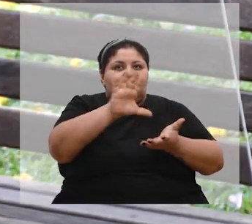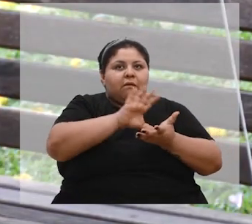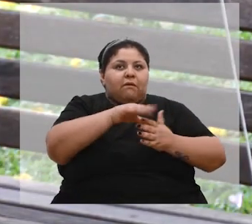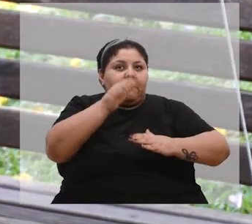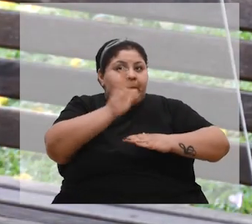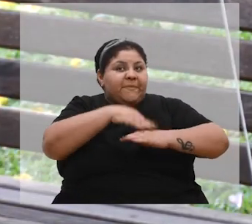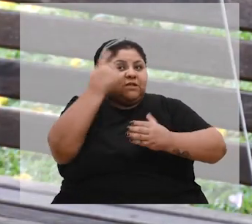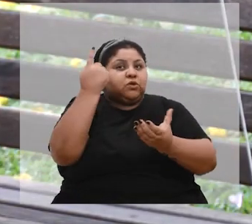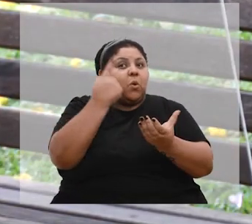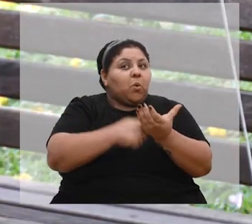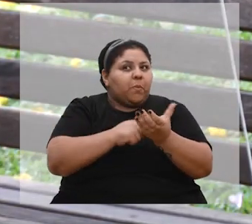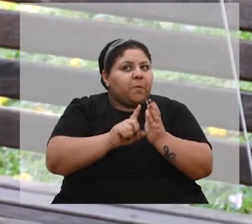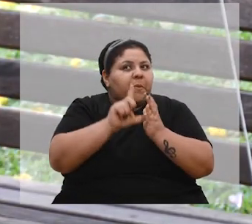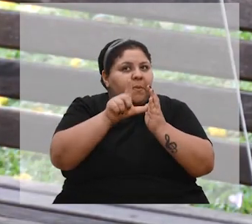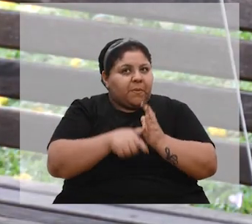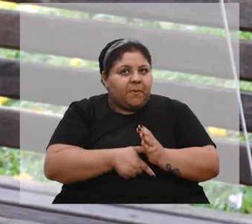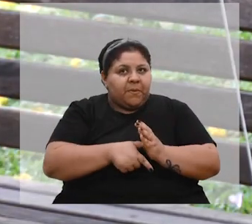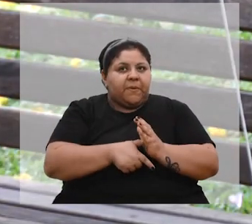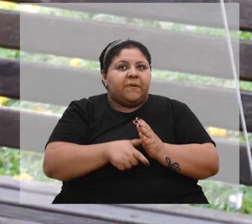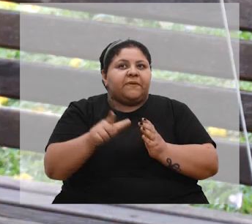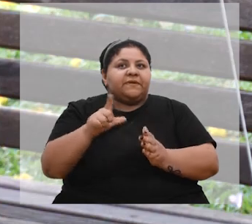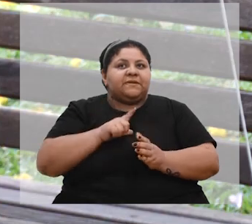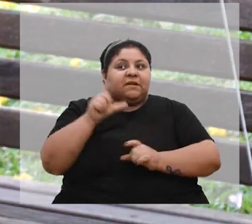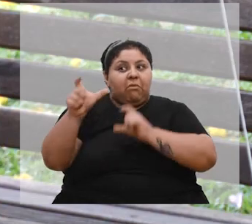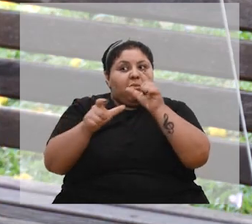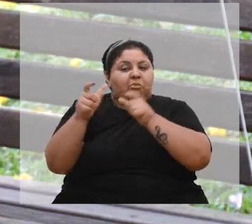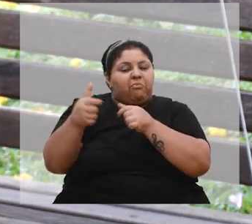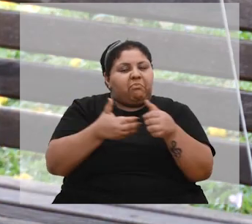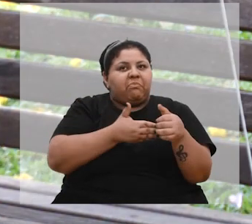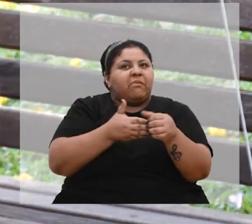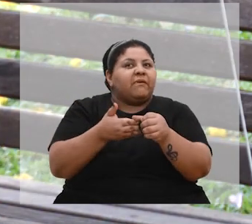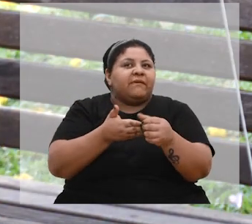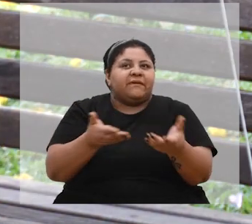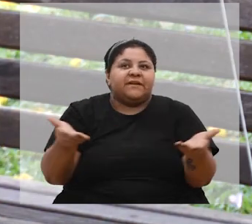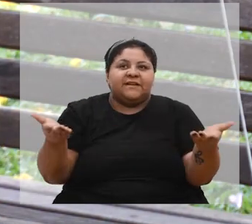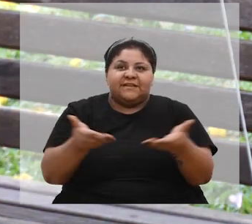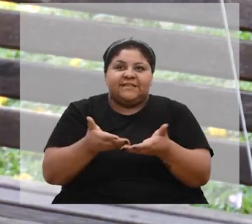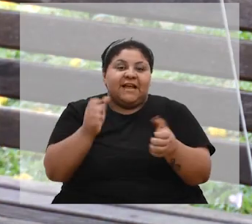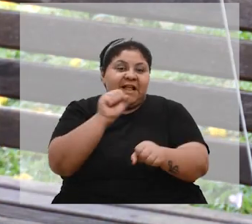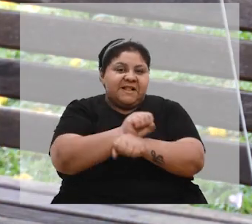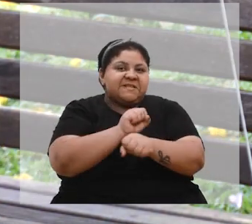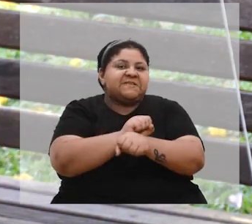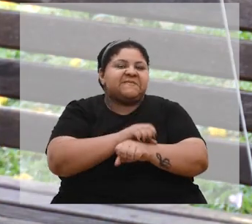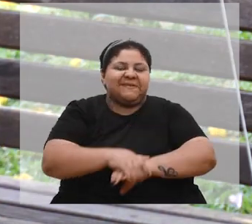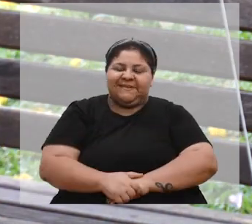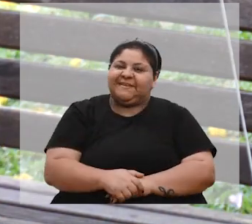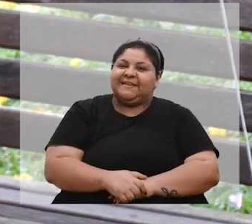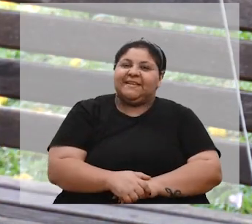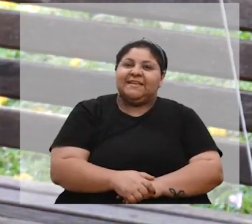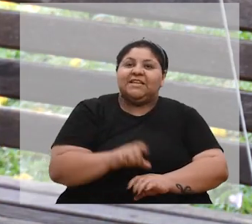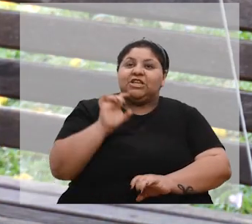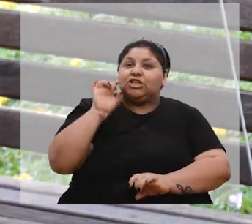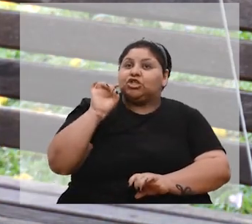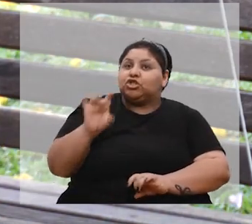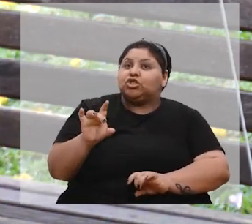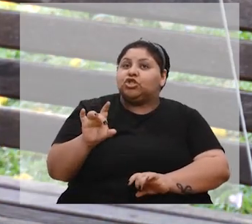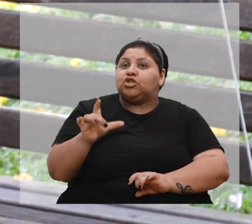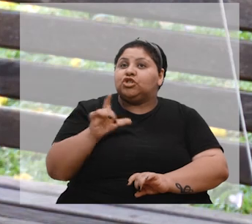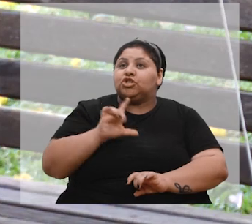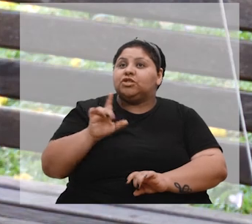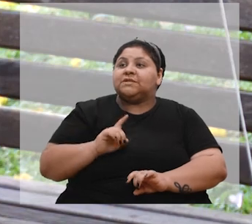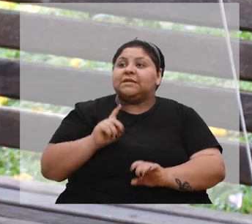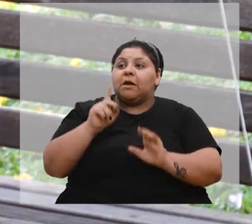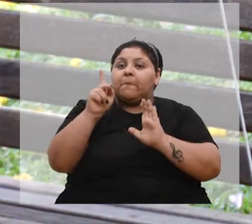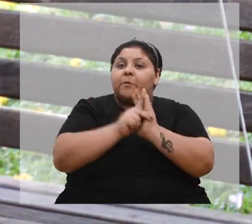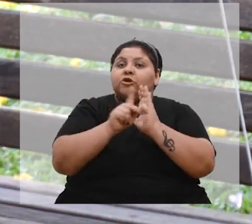a praça, já tem mais um compromisso. A gente está tendo o pessoal aqui nos acompanhando, já está te esperando, inclusive. Eu queria só que tu